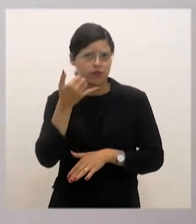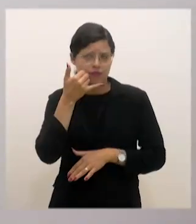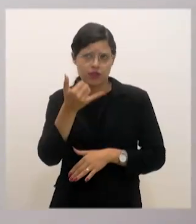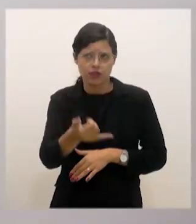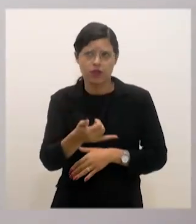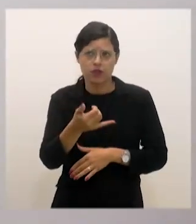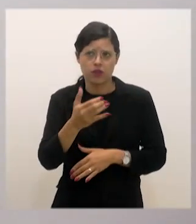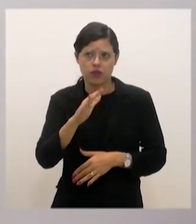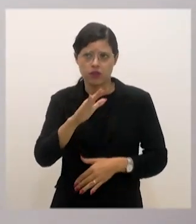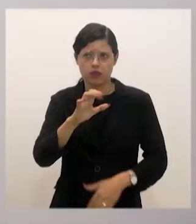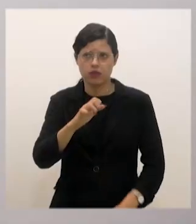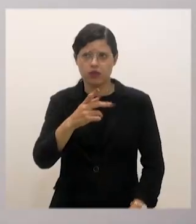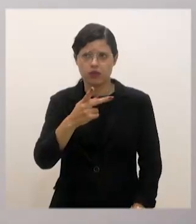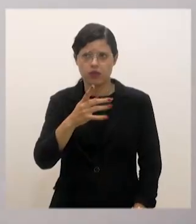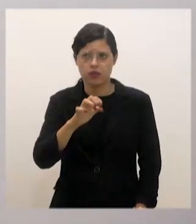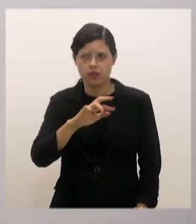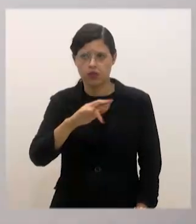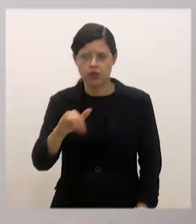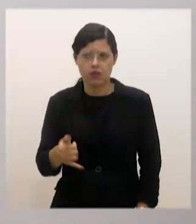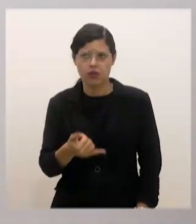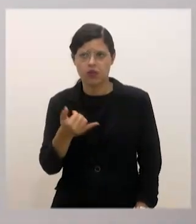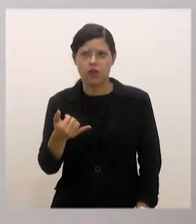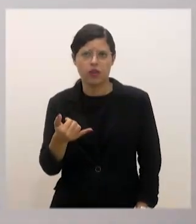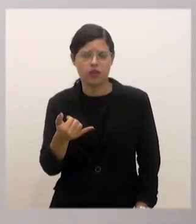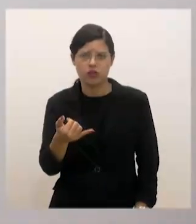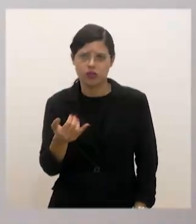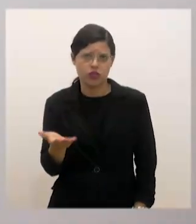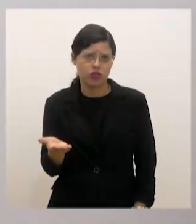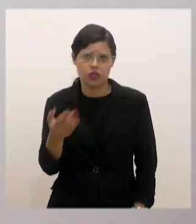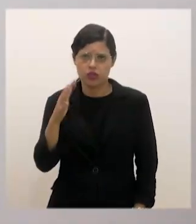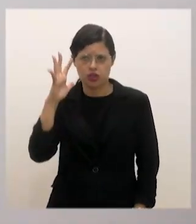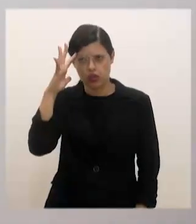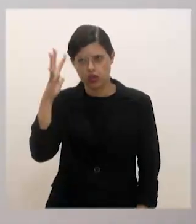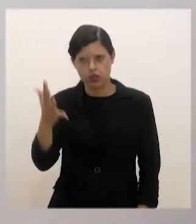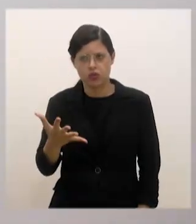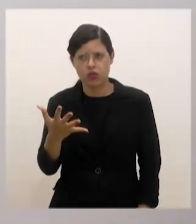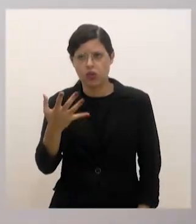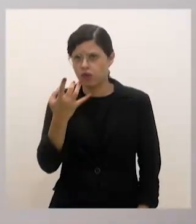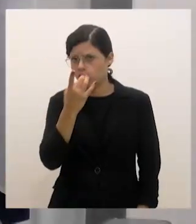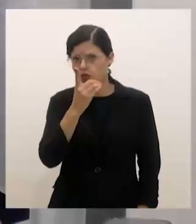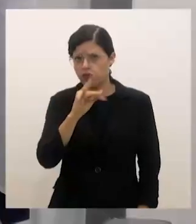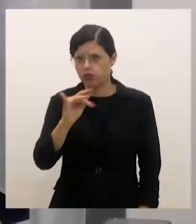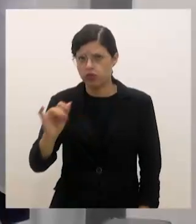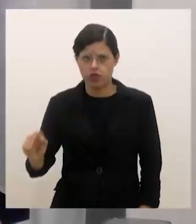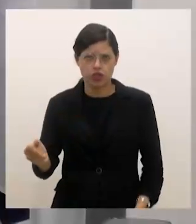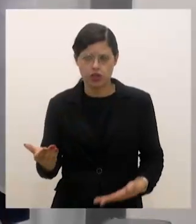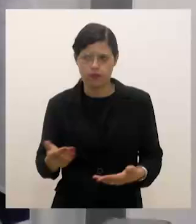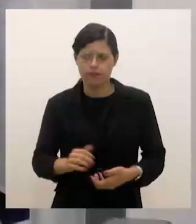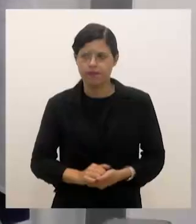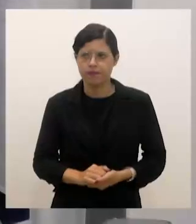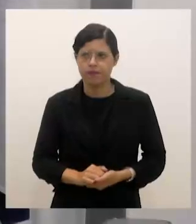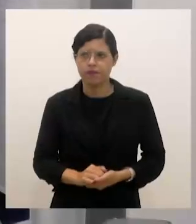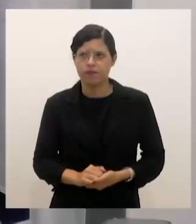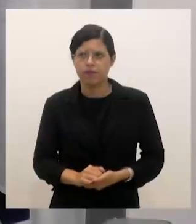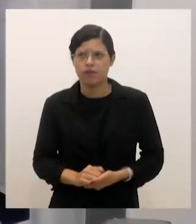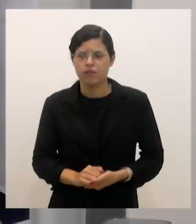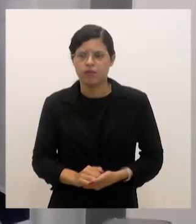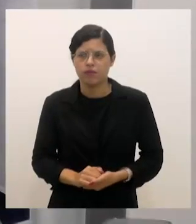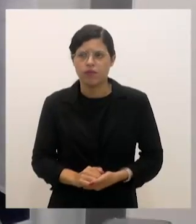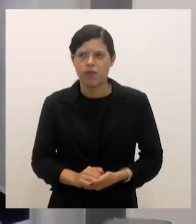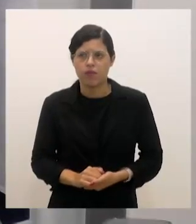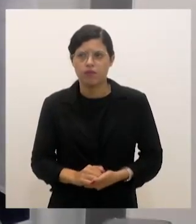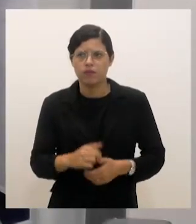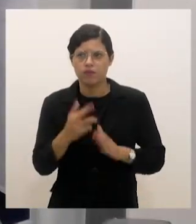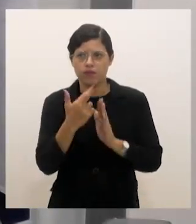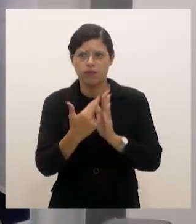em 24 horas. Teu telefonema então vamos, quase uma ordem. Vamos aprovar o... Isso. Até porque o relatório é